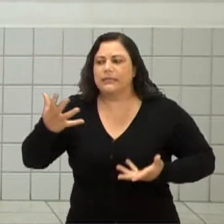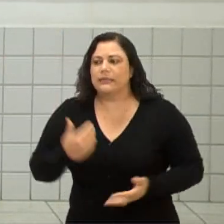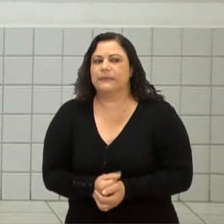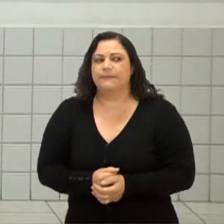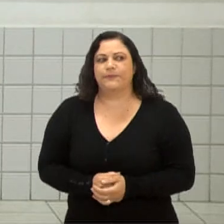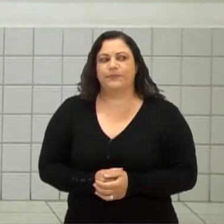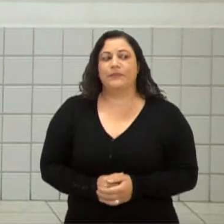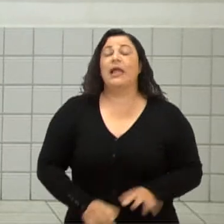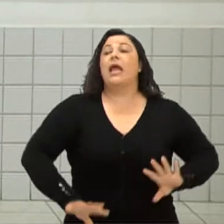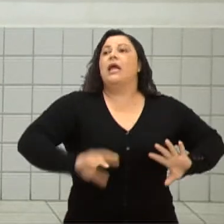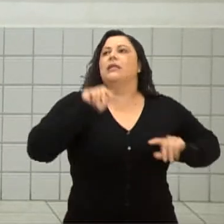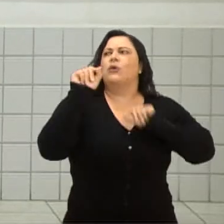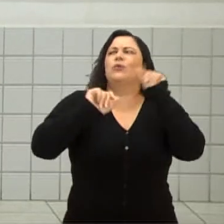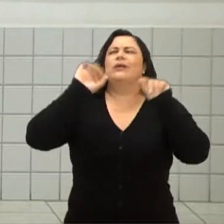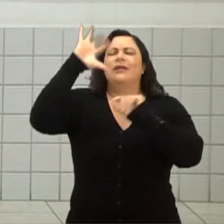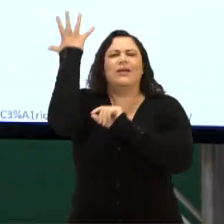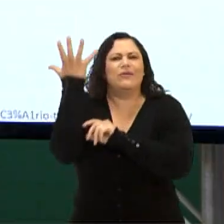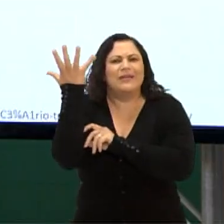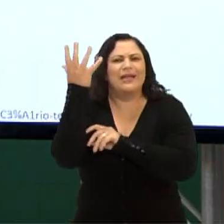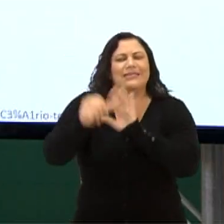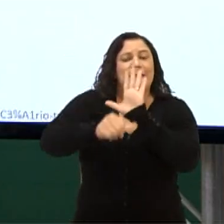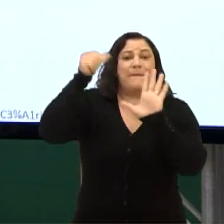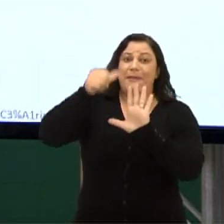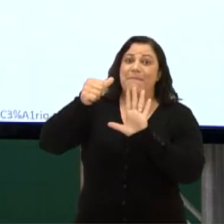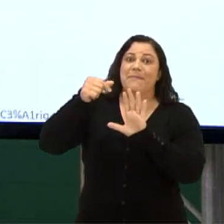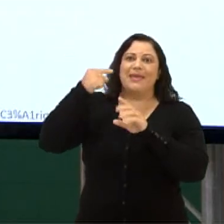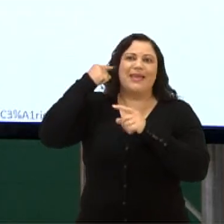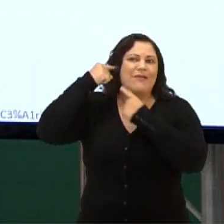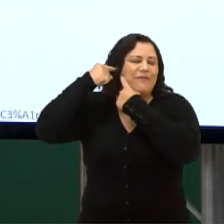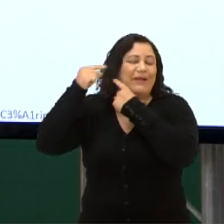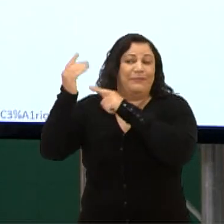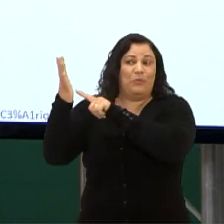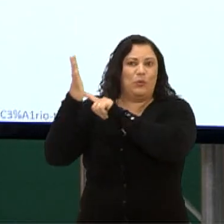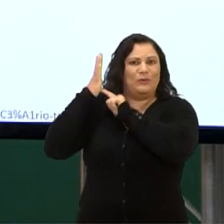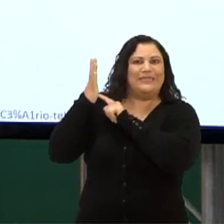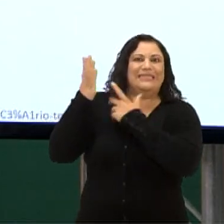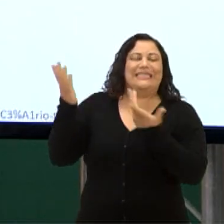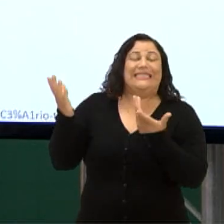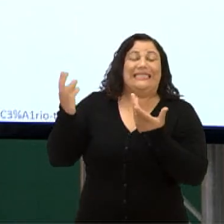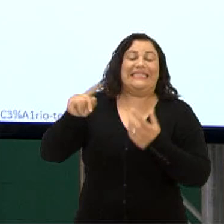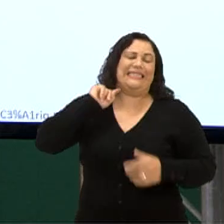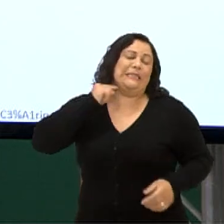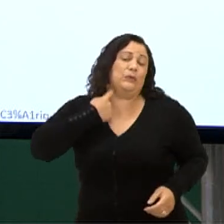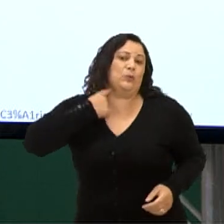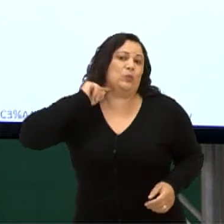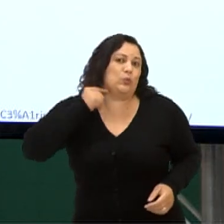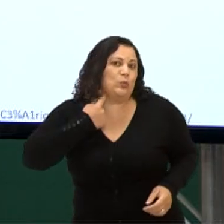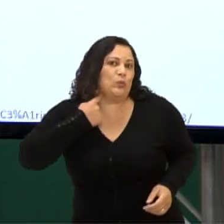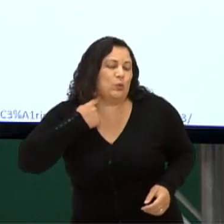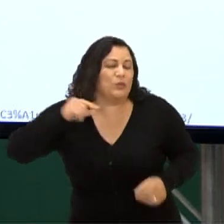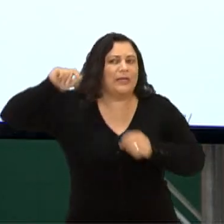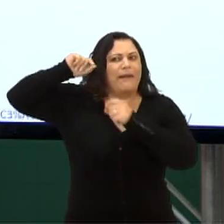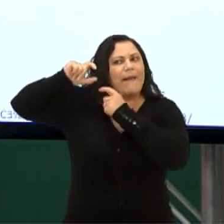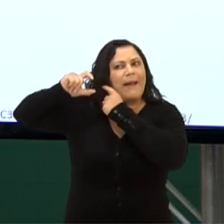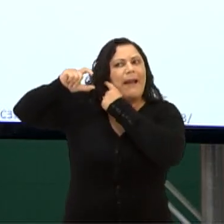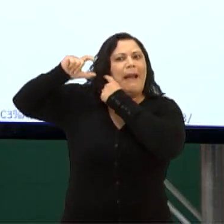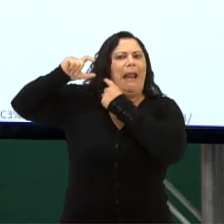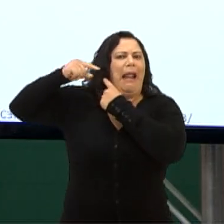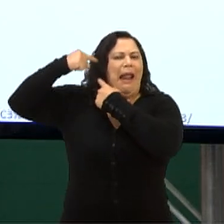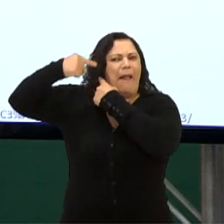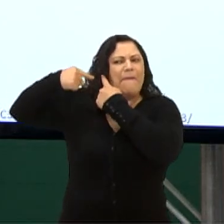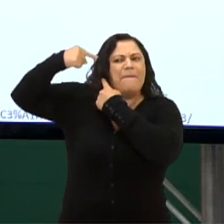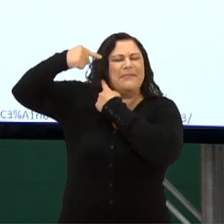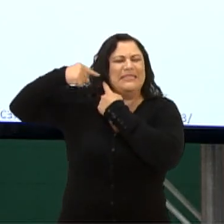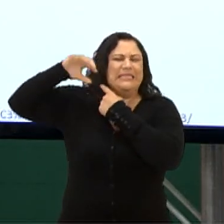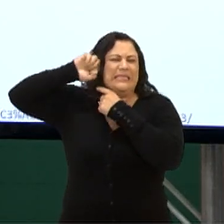vai aparecer a cera, né? Fica feio. E claro que essa produção de cera, desse cerume, aumenta e vai também